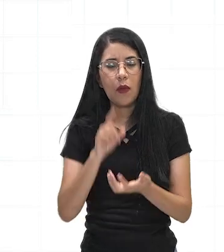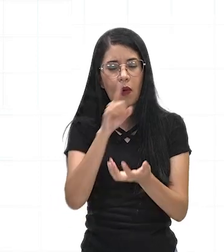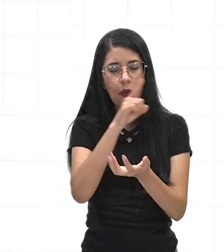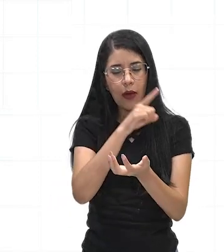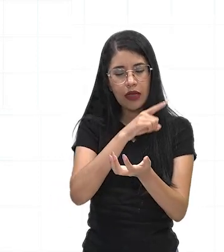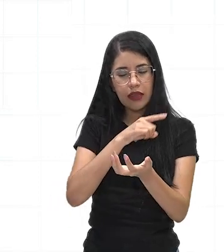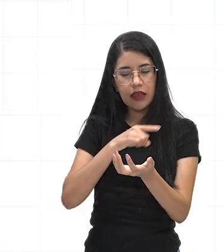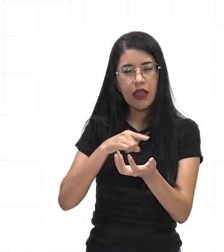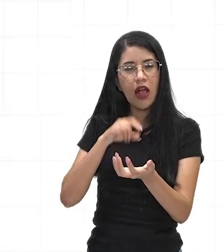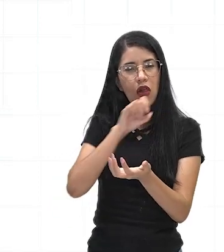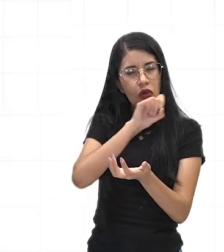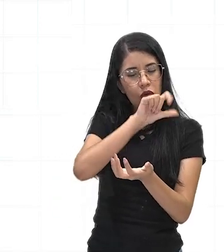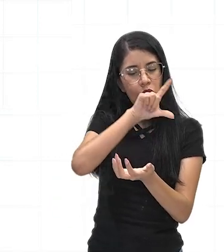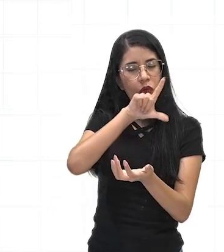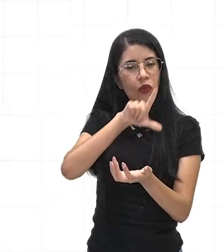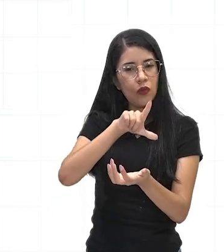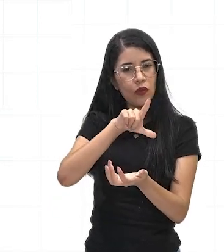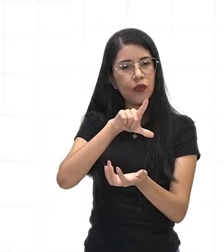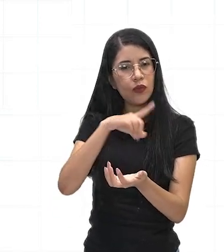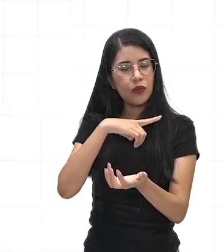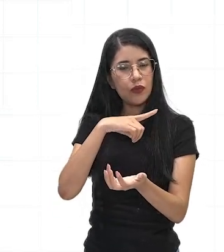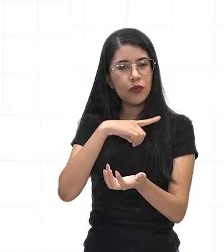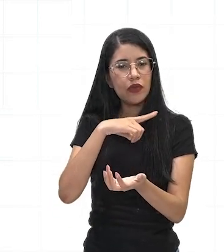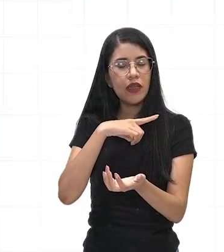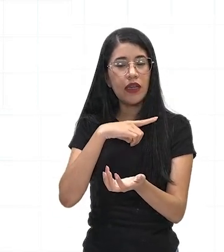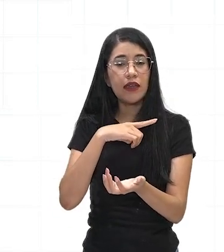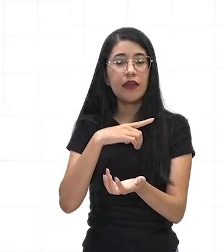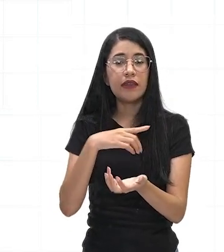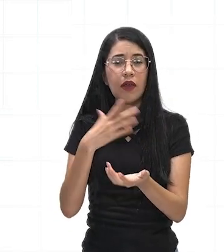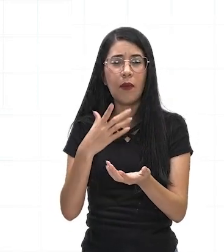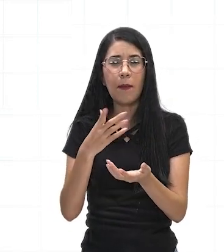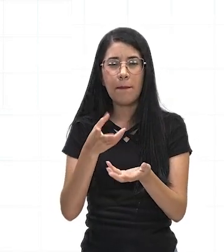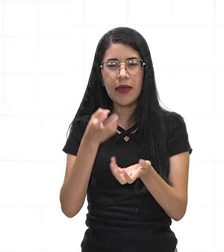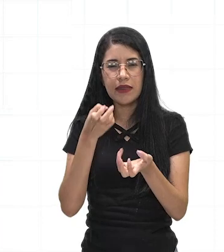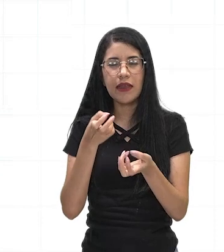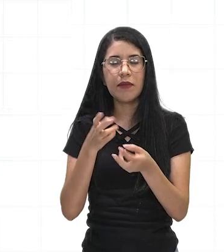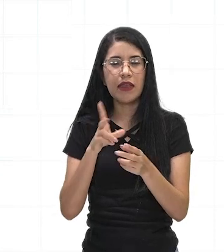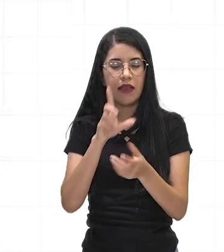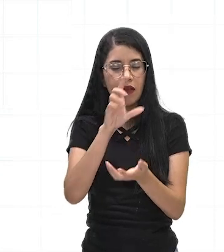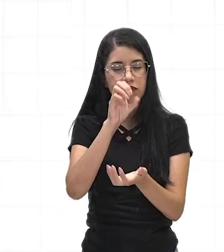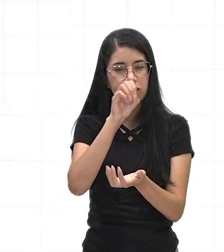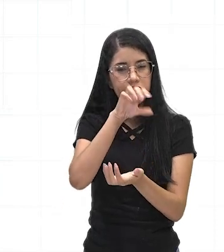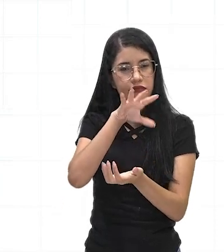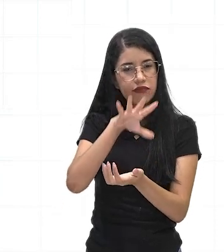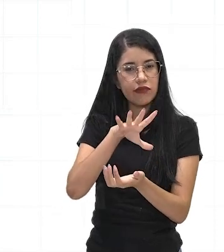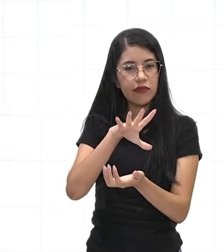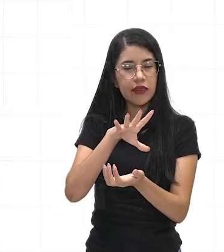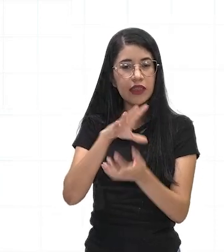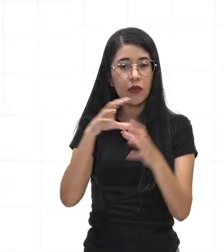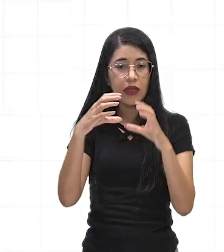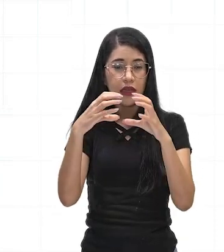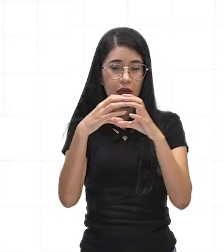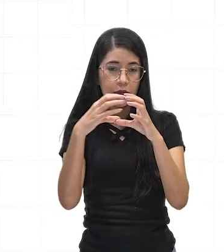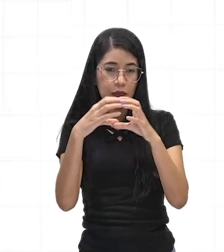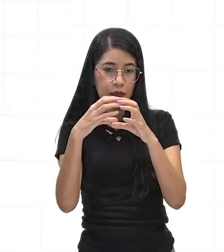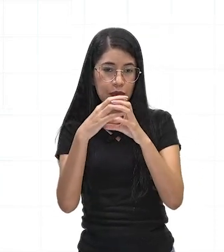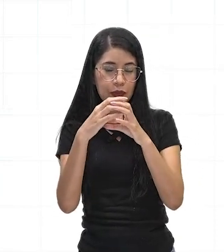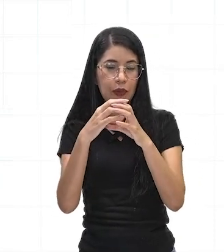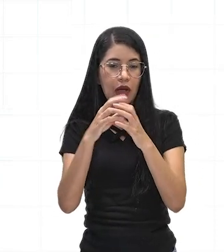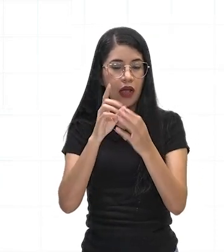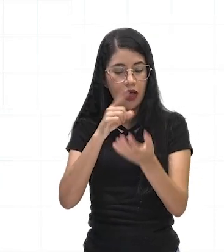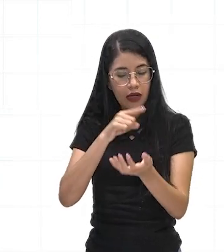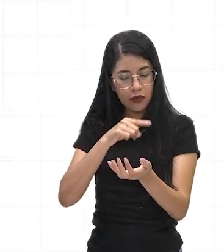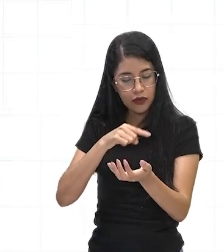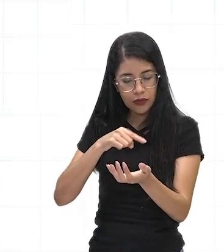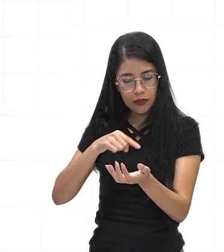está completamente iluminada. Do lado você consegue observar um detalhe dela toda iluminada. E aí nós temos a Lua cheia. E ela continua aí o